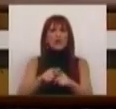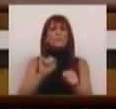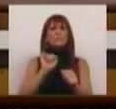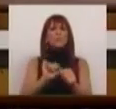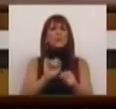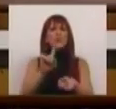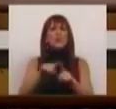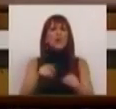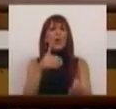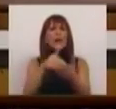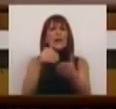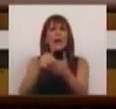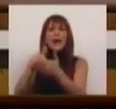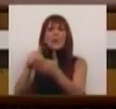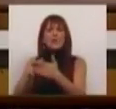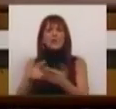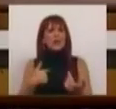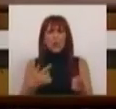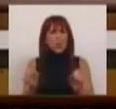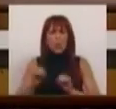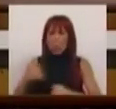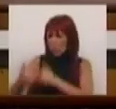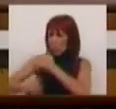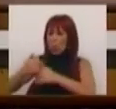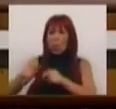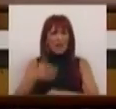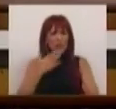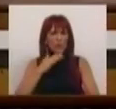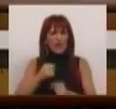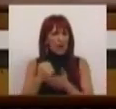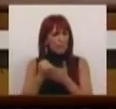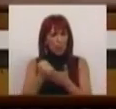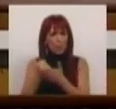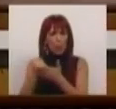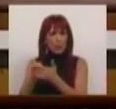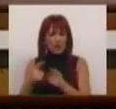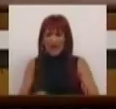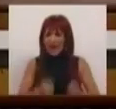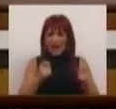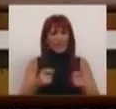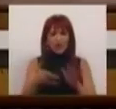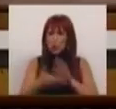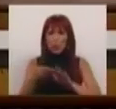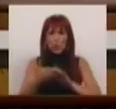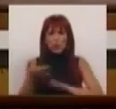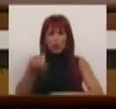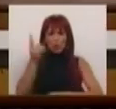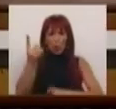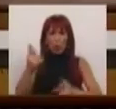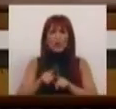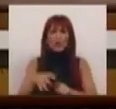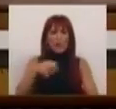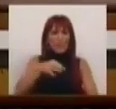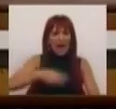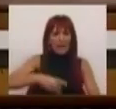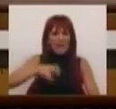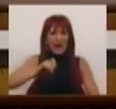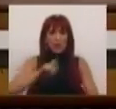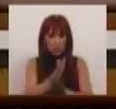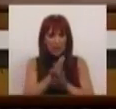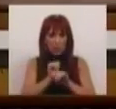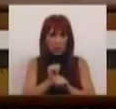financiamento aos clientes. Não tem havido suficientes apoios para investimentos urgentes para as PMEs